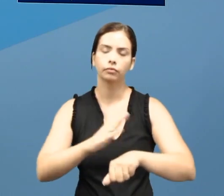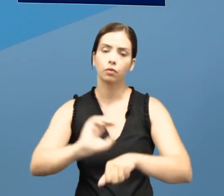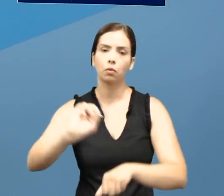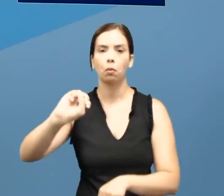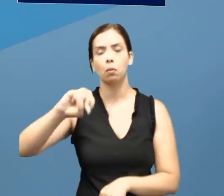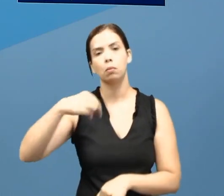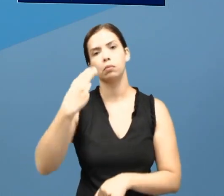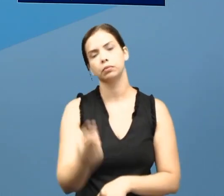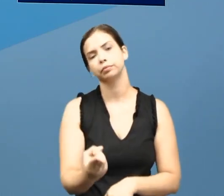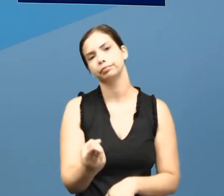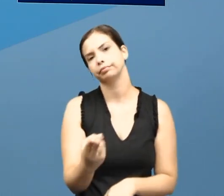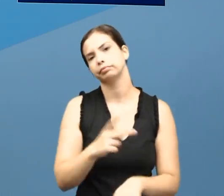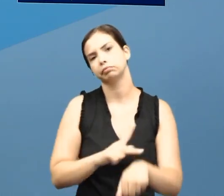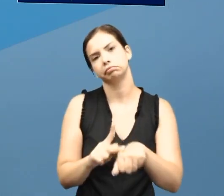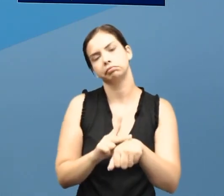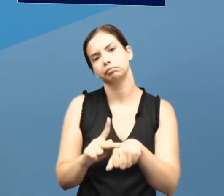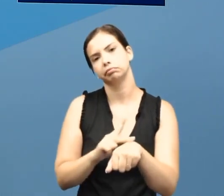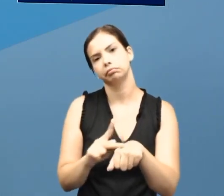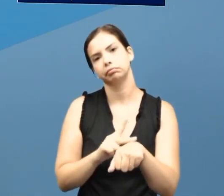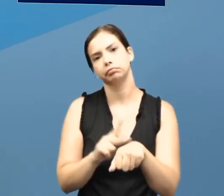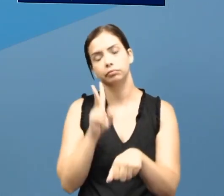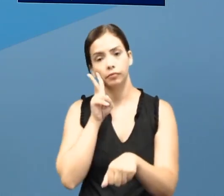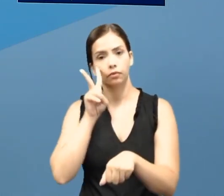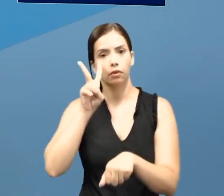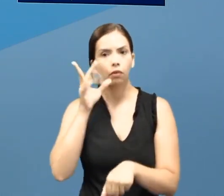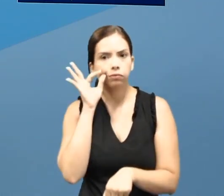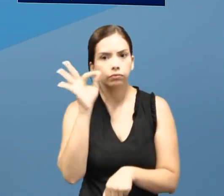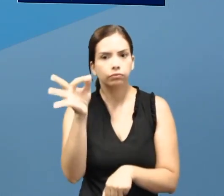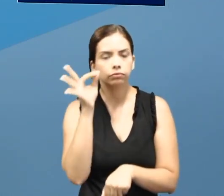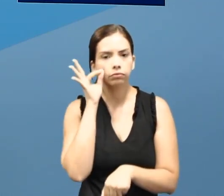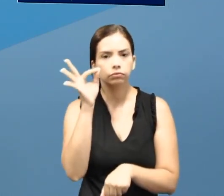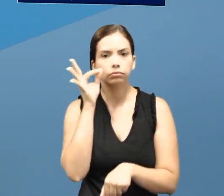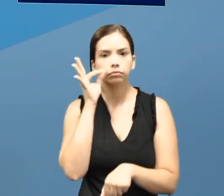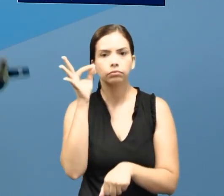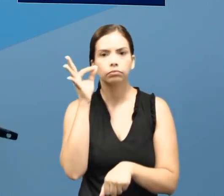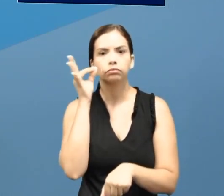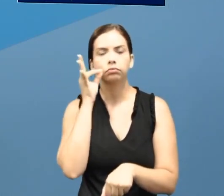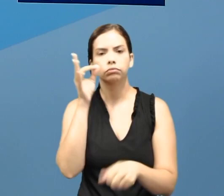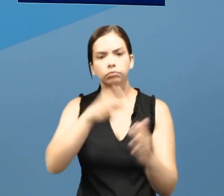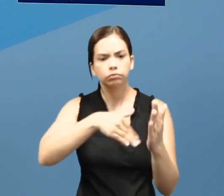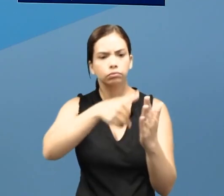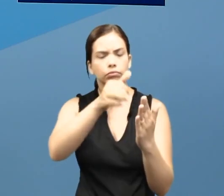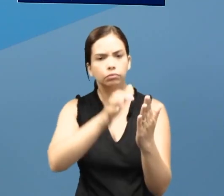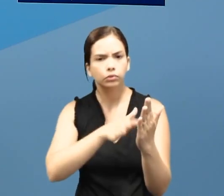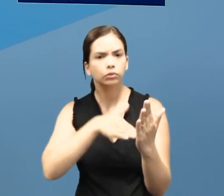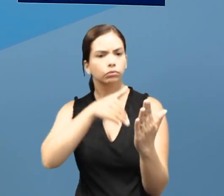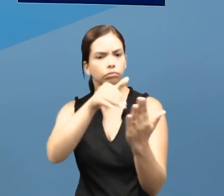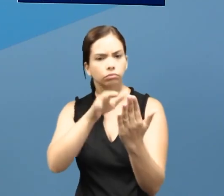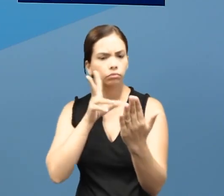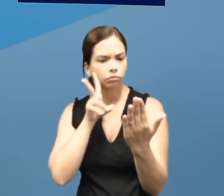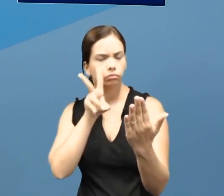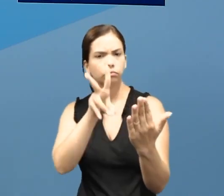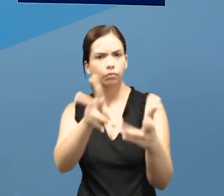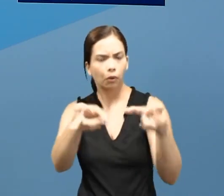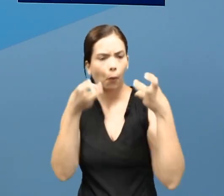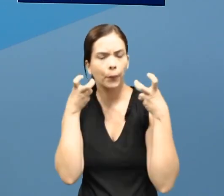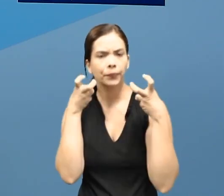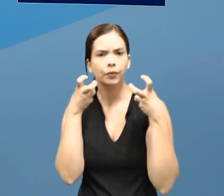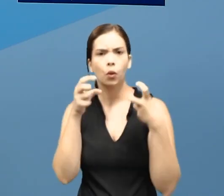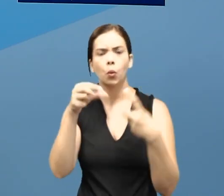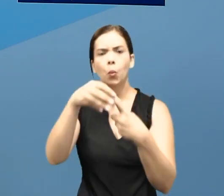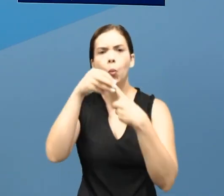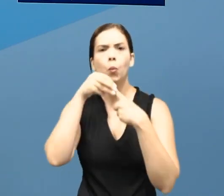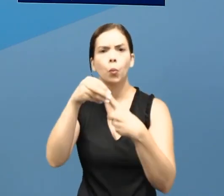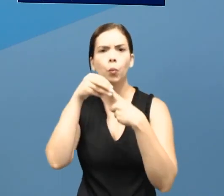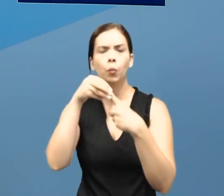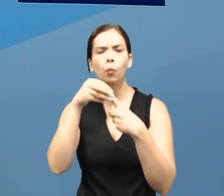ou do preto, né? Então, você vai ver que tem algumas pinturas monocromáticas. Ela tem apenas uma cor,